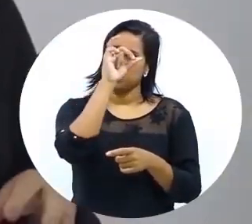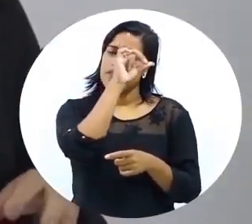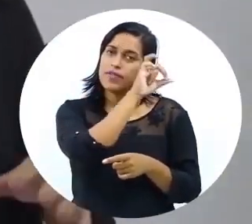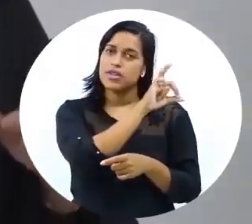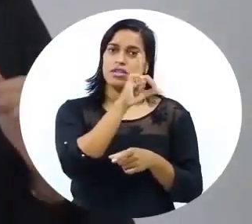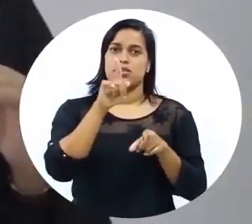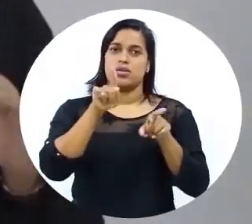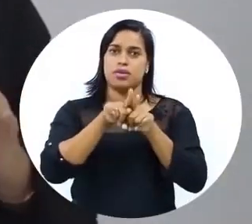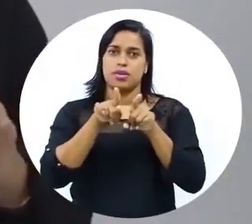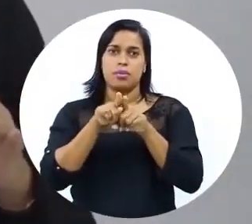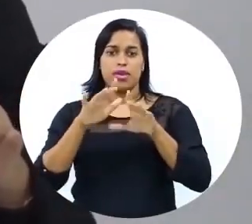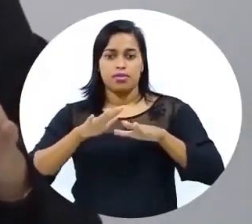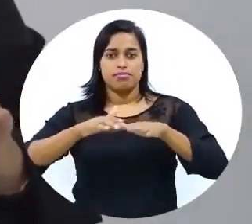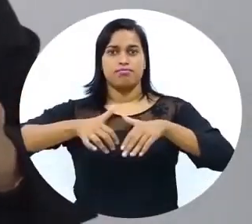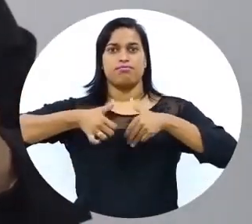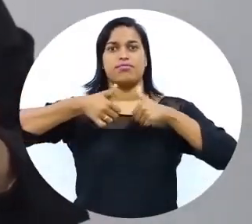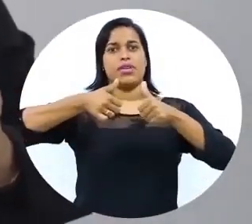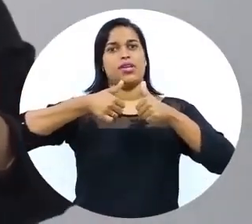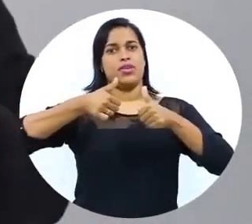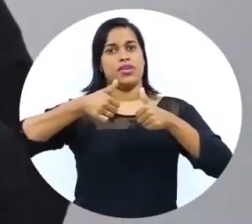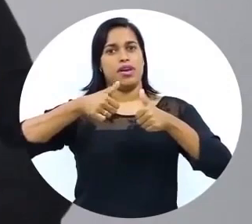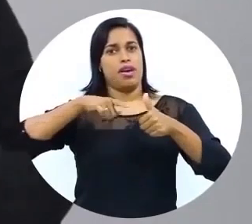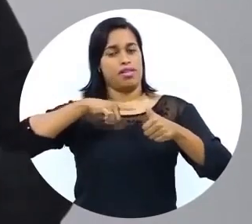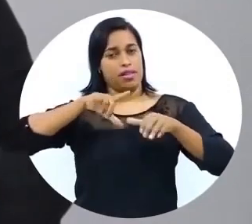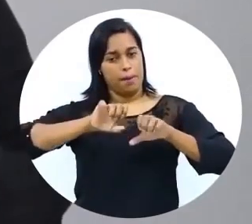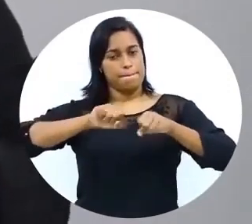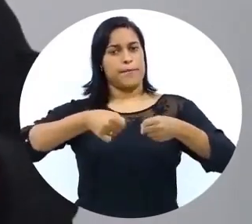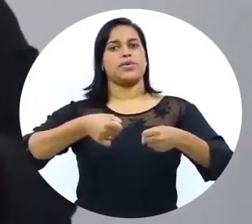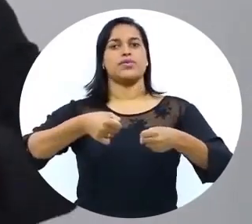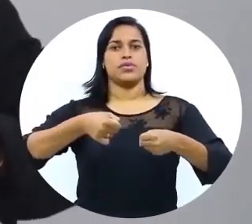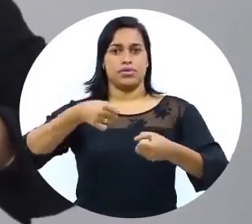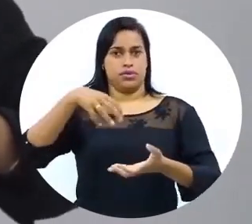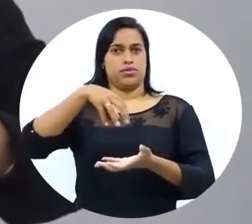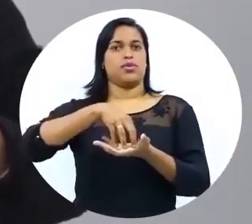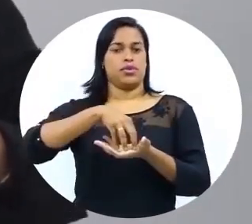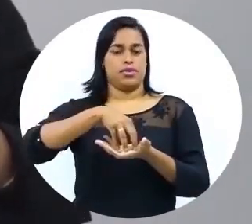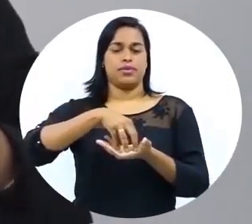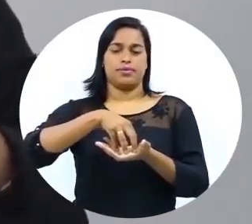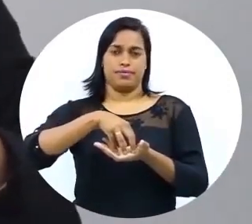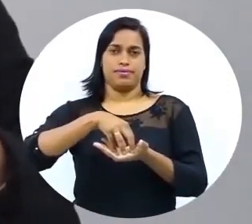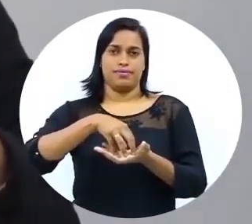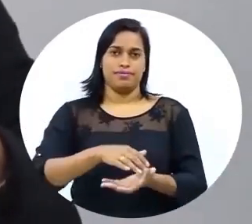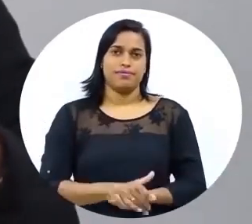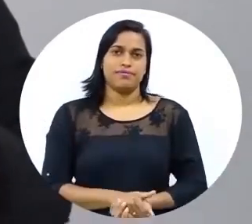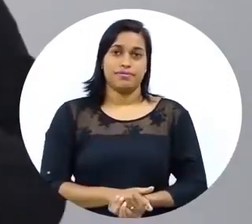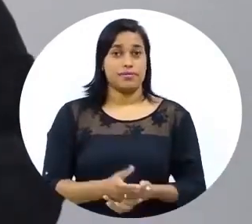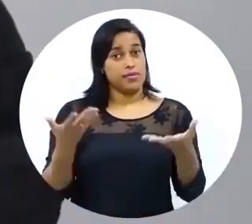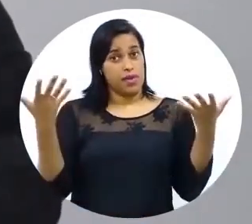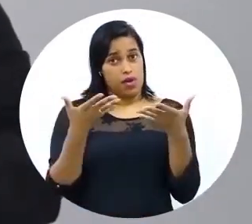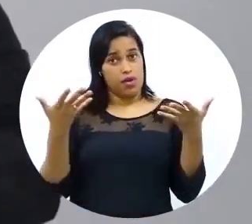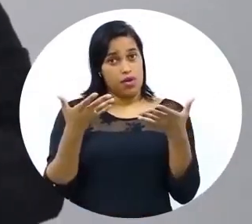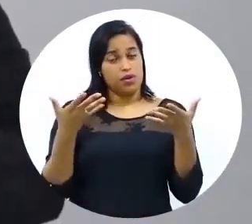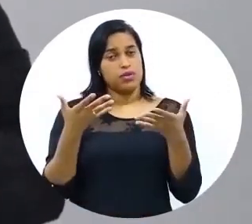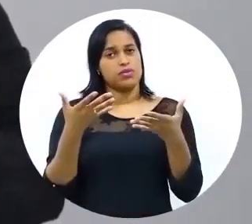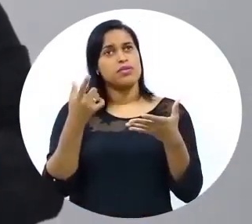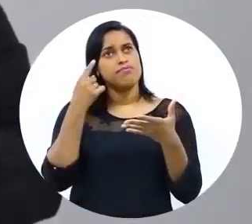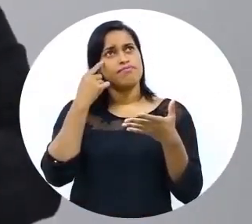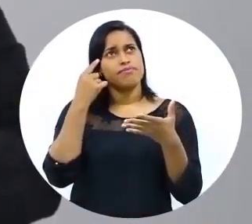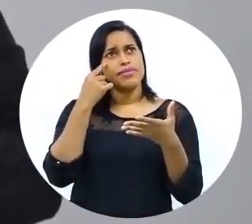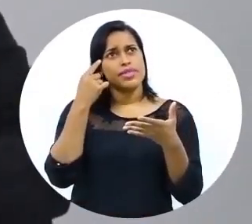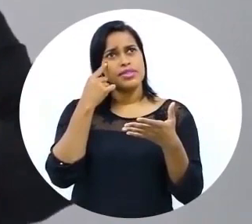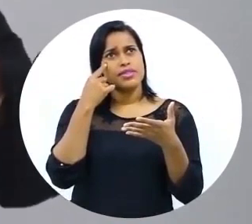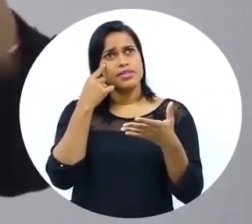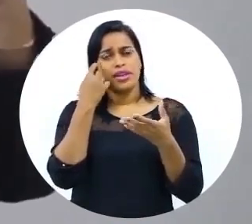produzir. E também ter uma atitude positiva. E aí eu vou pegar um gancho para a